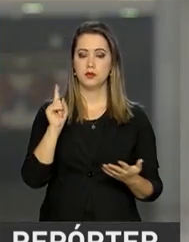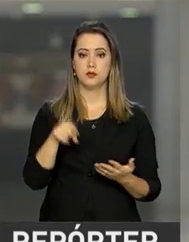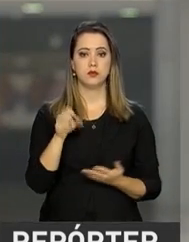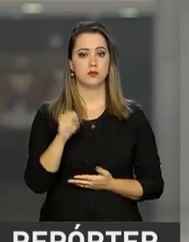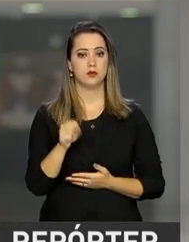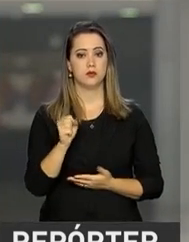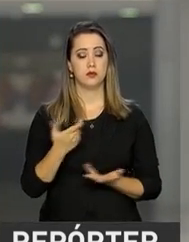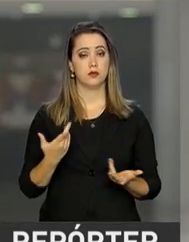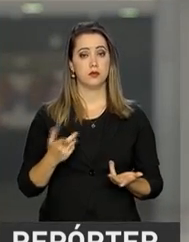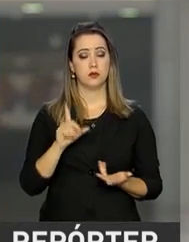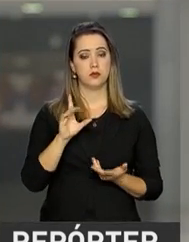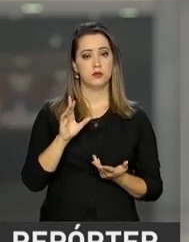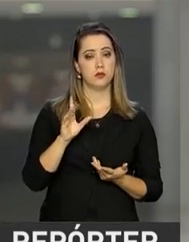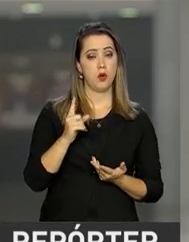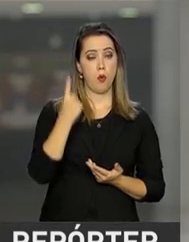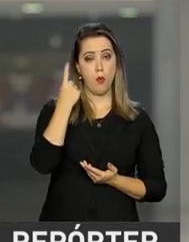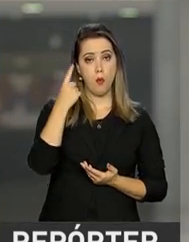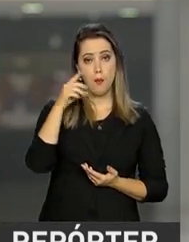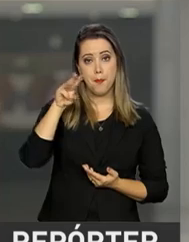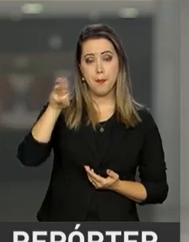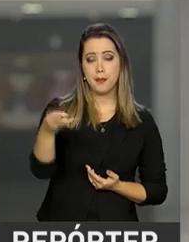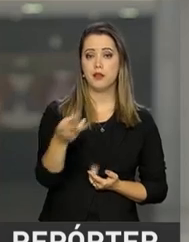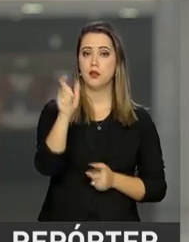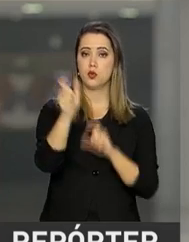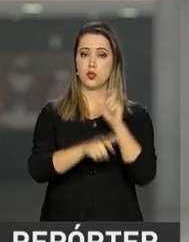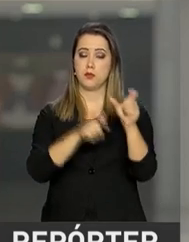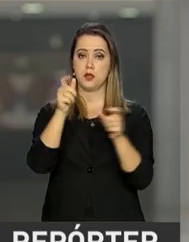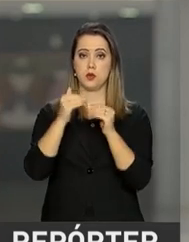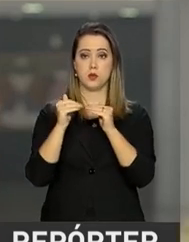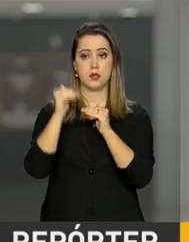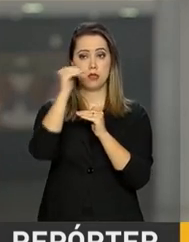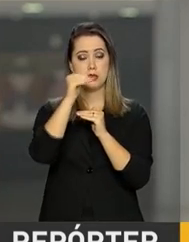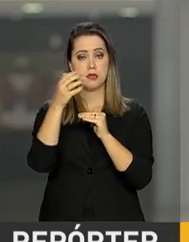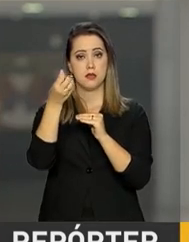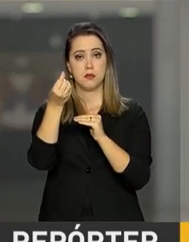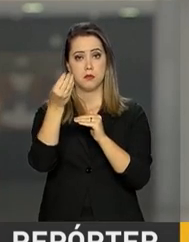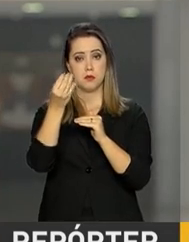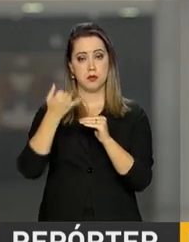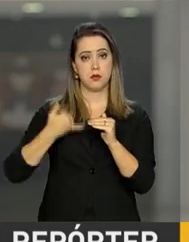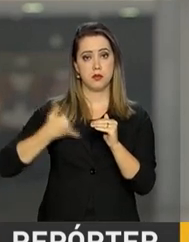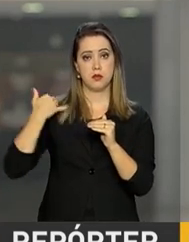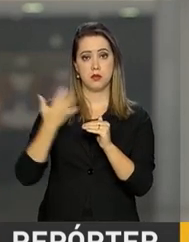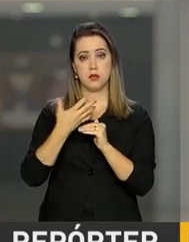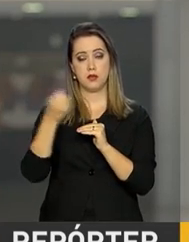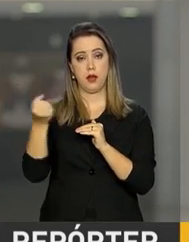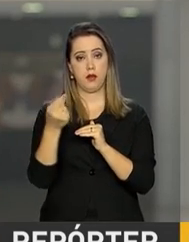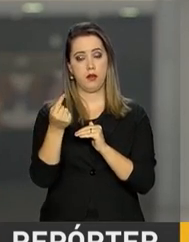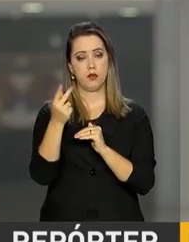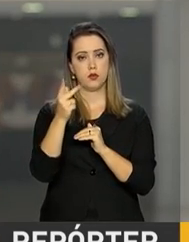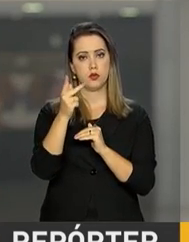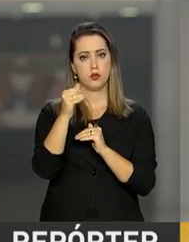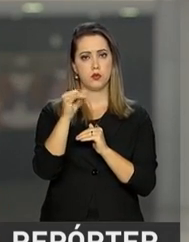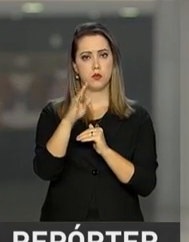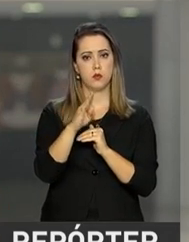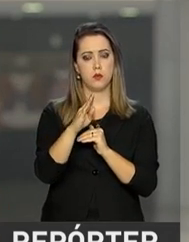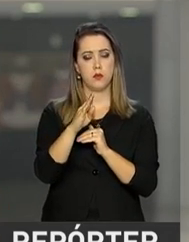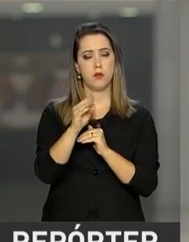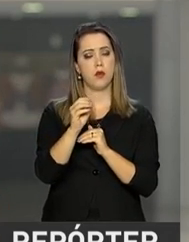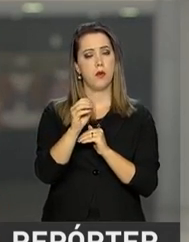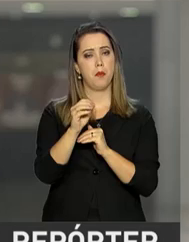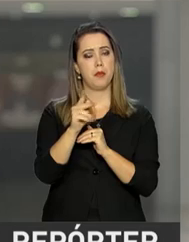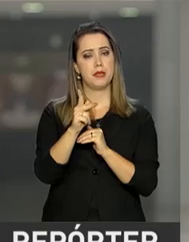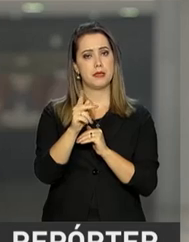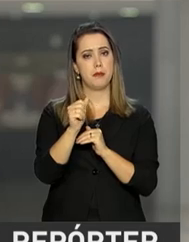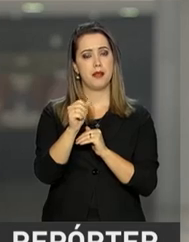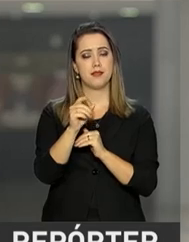é isso mesmo cerca de um milhão de pessoas com mais de 60 anos sacar o benefício do pis pasep entre os